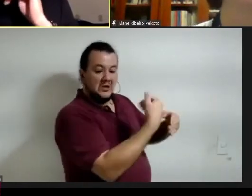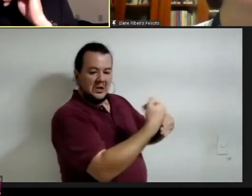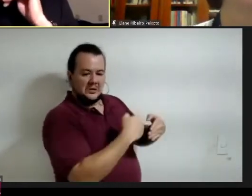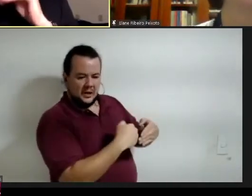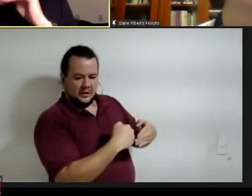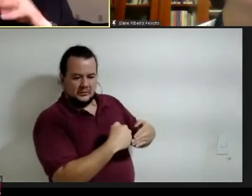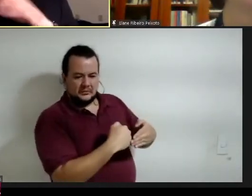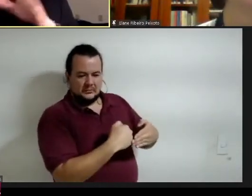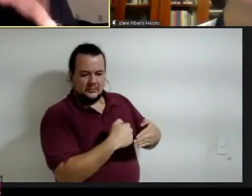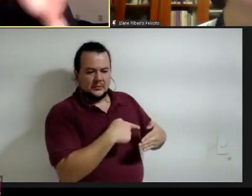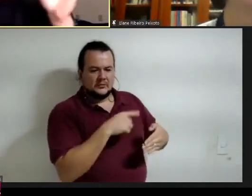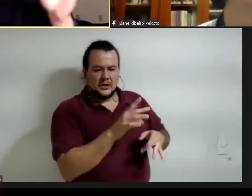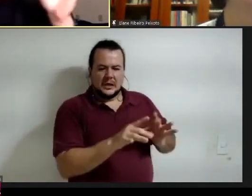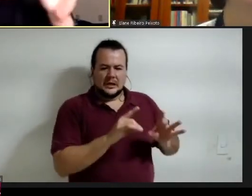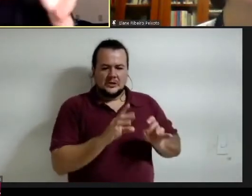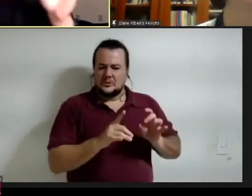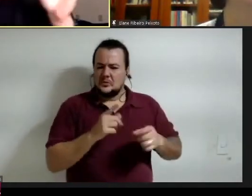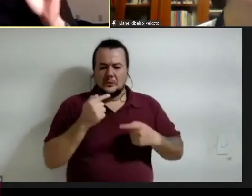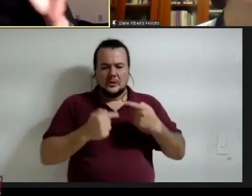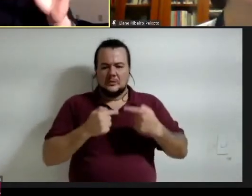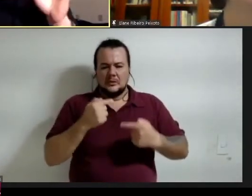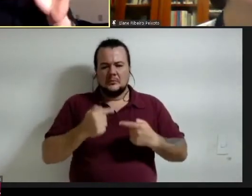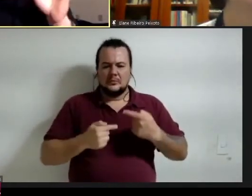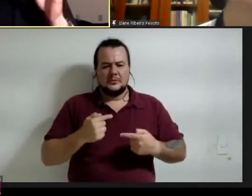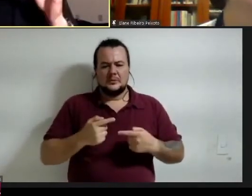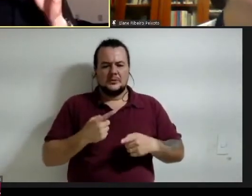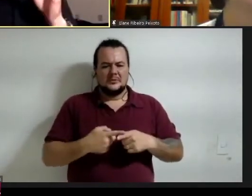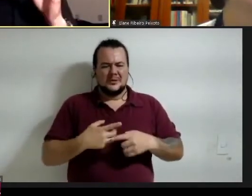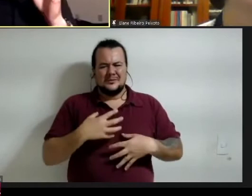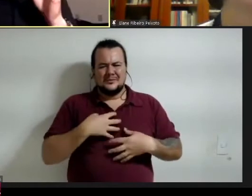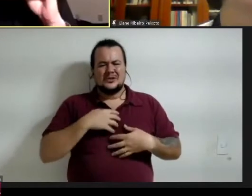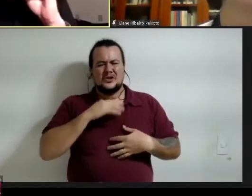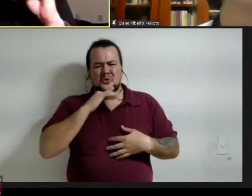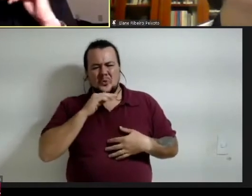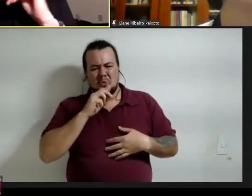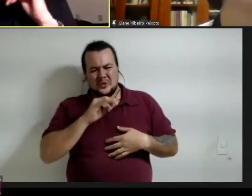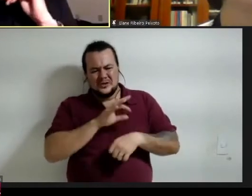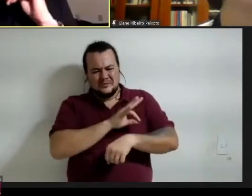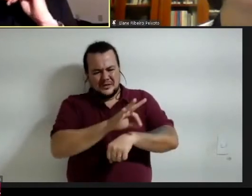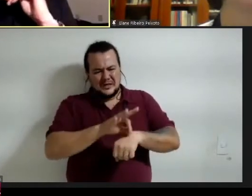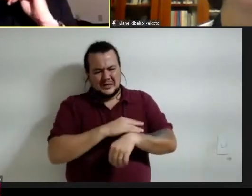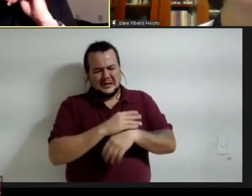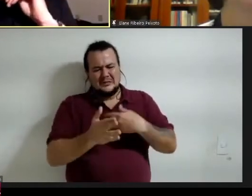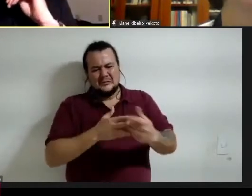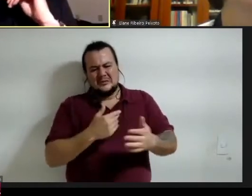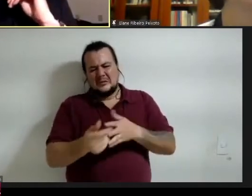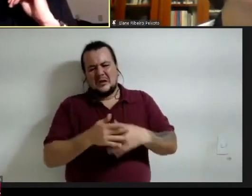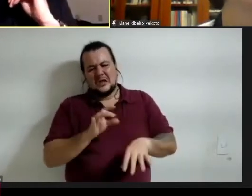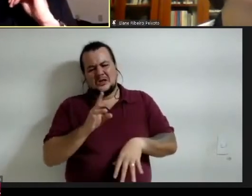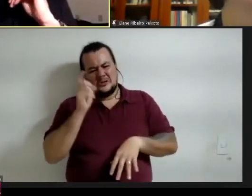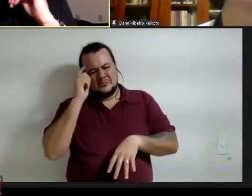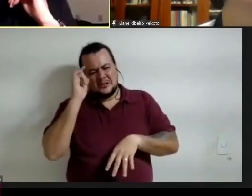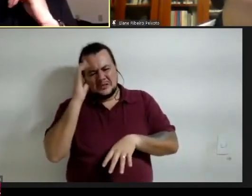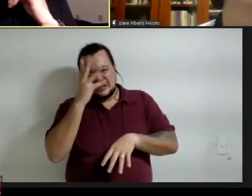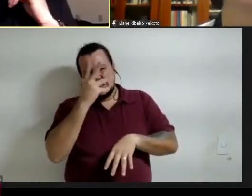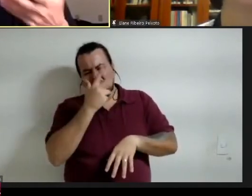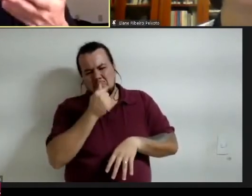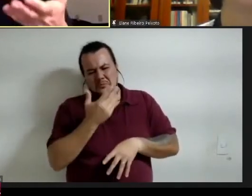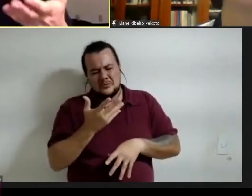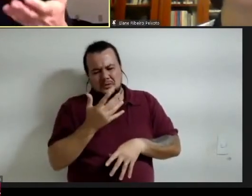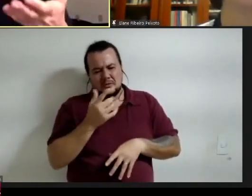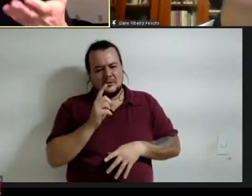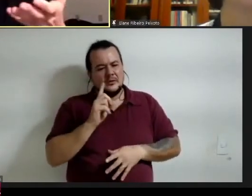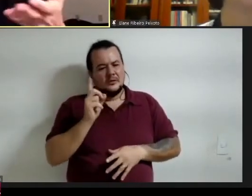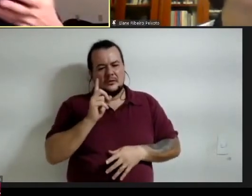que me incomoda um pouco quem faz arquitetura de qualquer jeito para fazer alguma coisa bonita. Eu acho que o que a gente tem